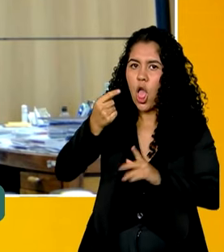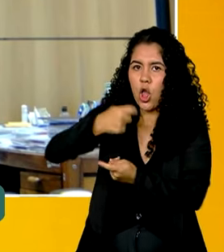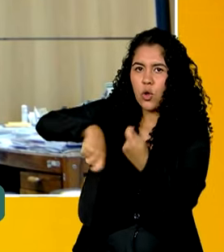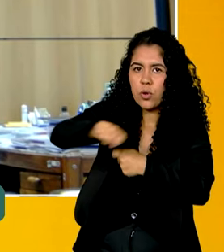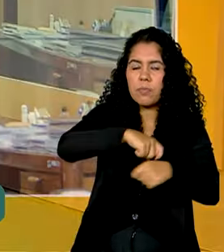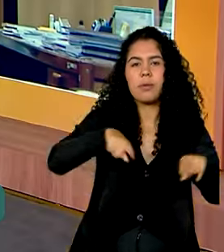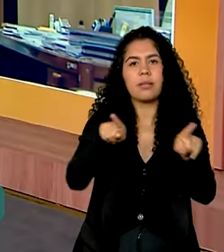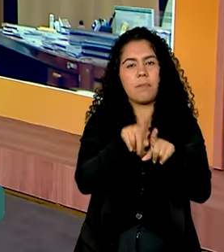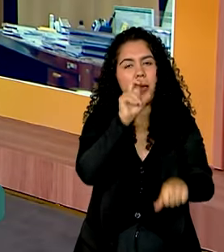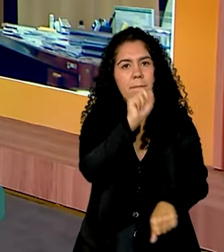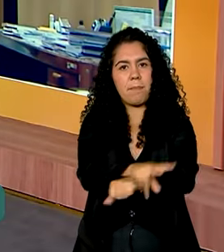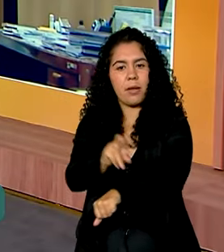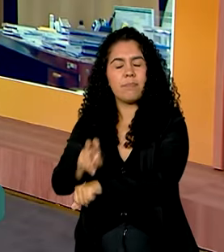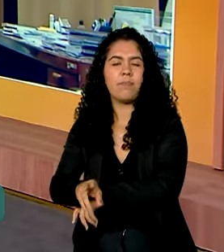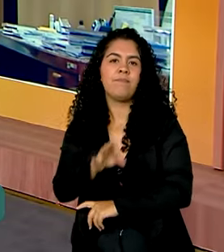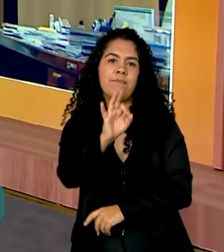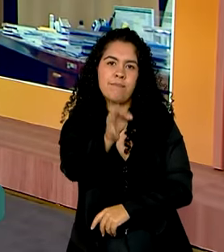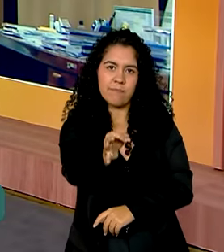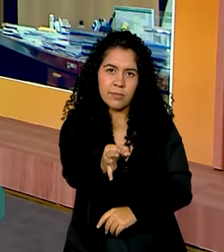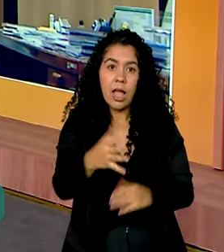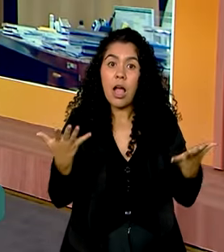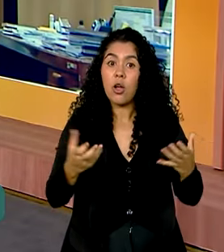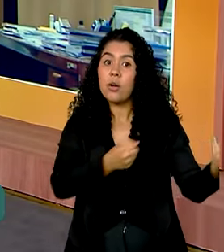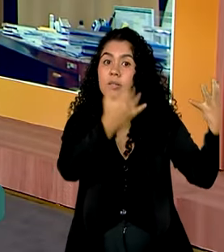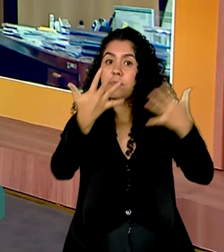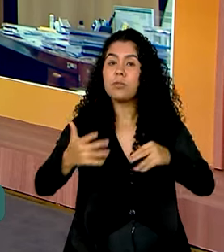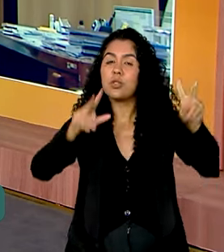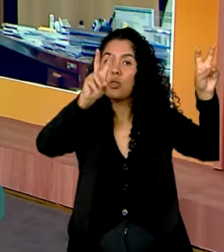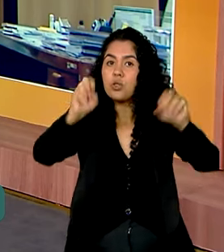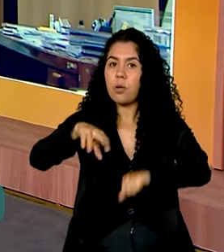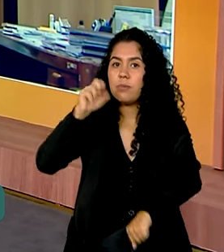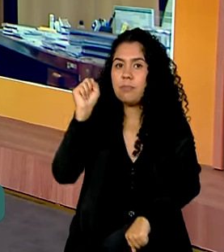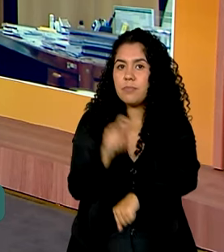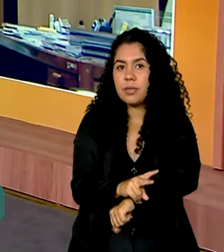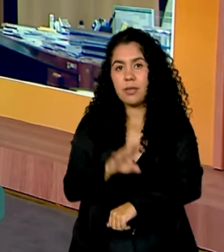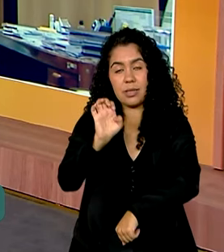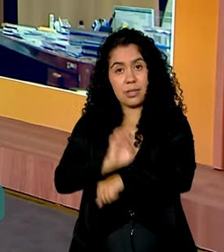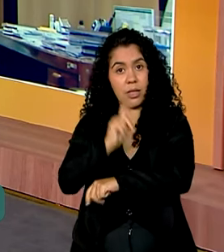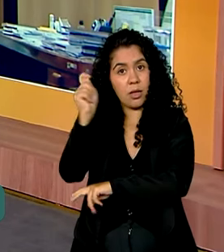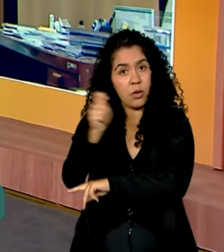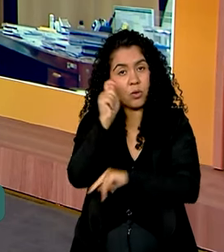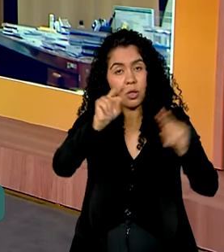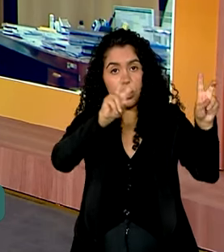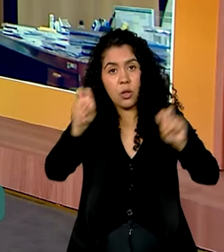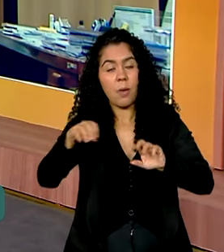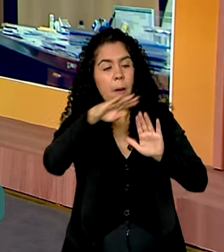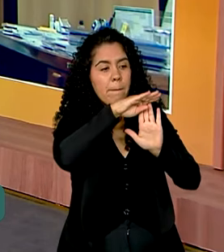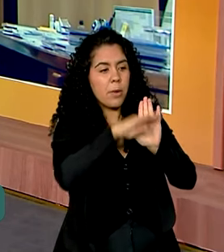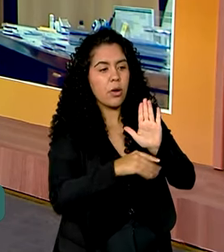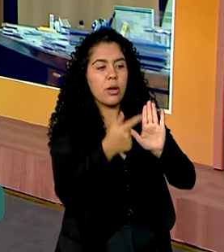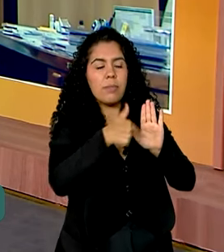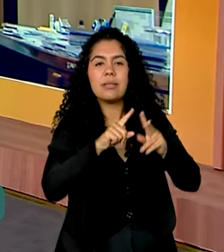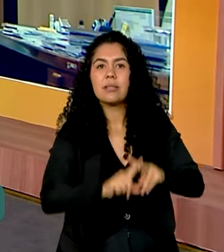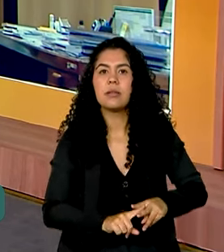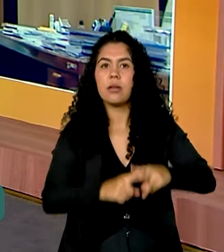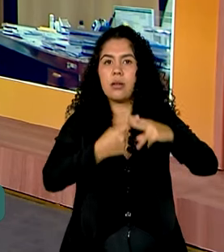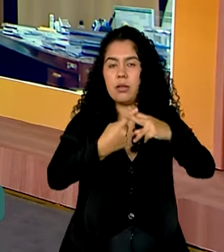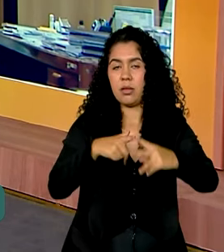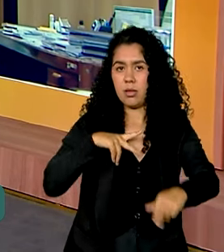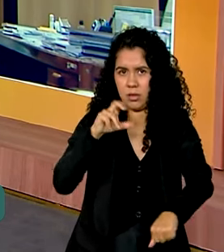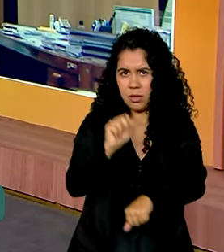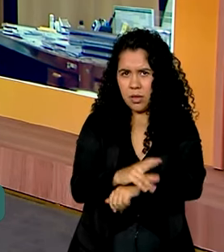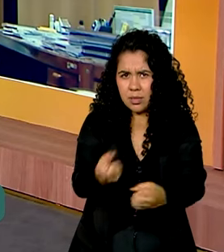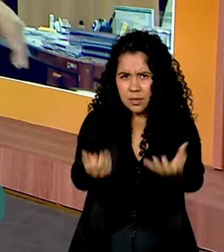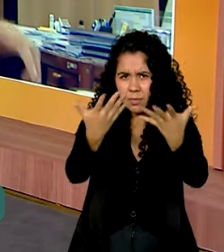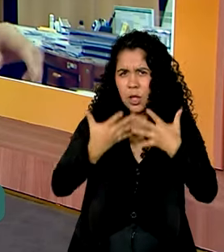geração de empregos. Verdade, ministro. Vamos falar de emprego no Rio Grande do Sul, o Programa Emergencial de Manutenção do Emprego. O senhor pode lembrar para a gente